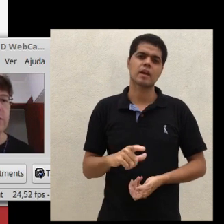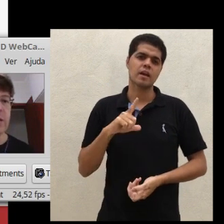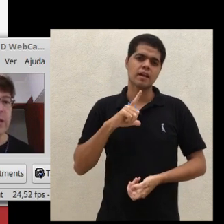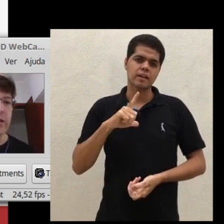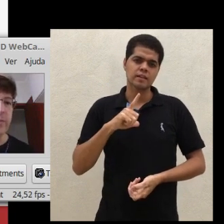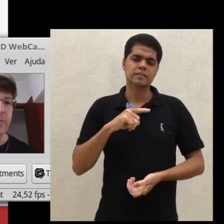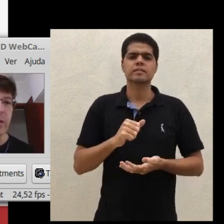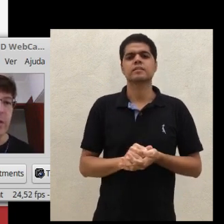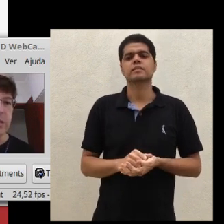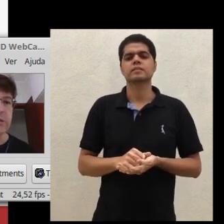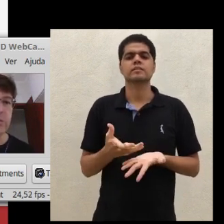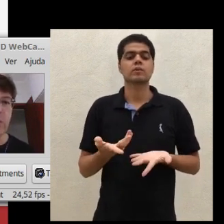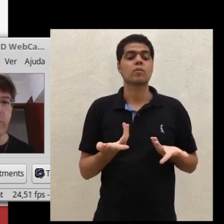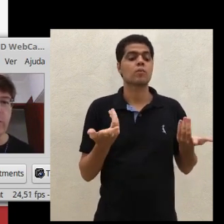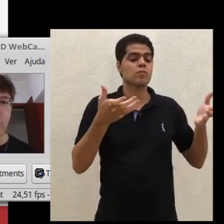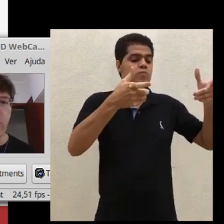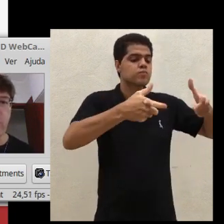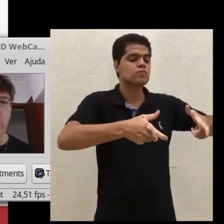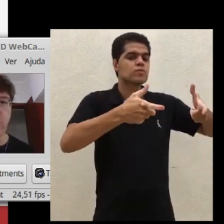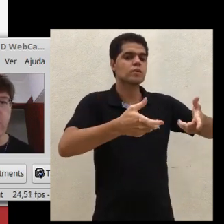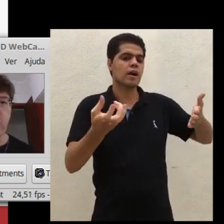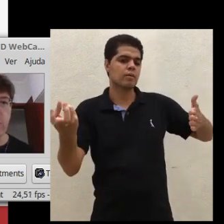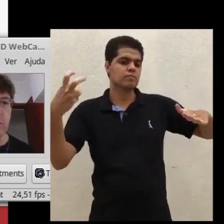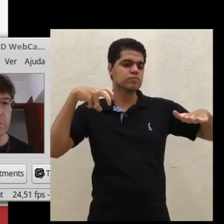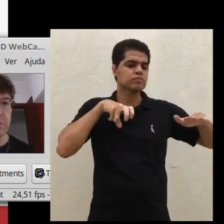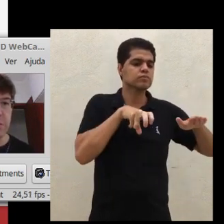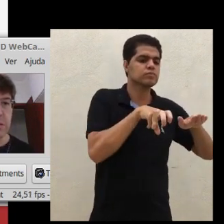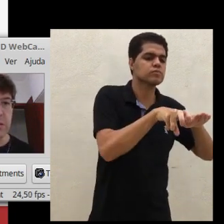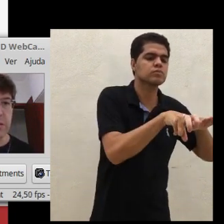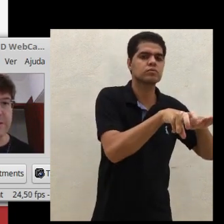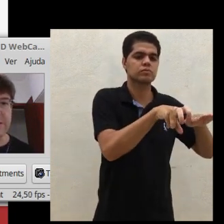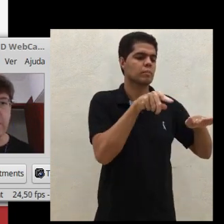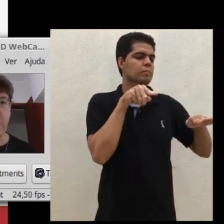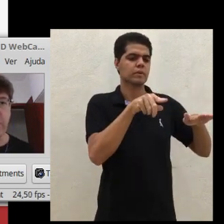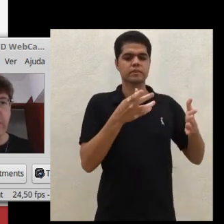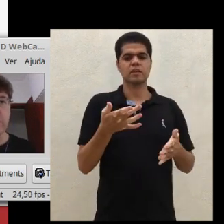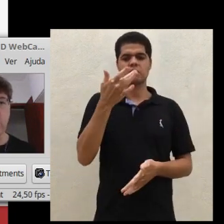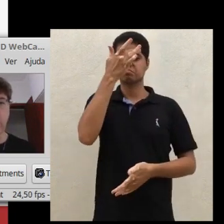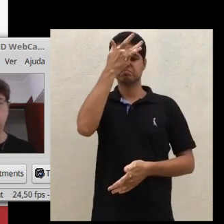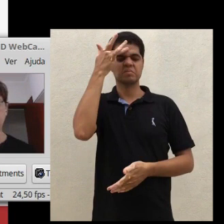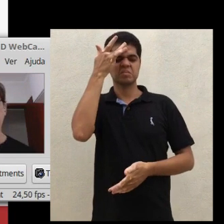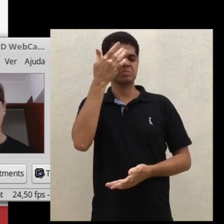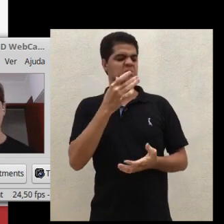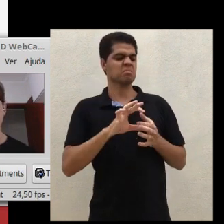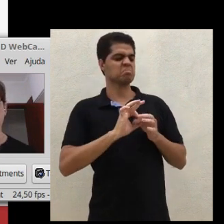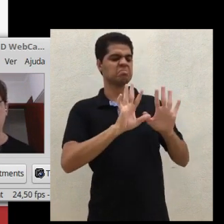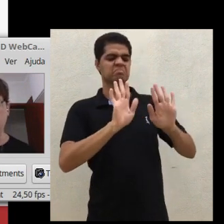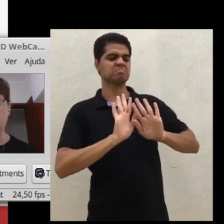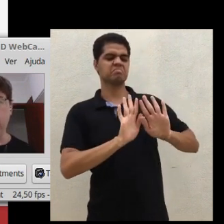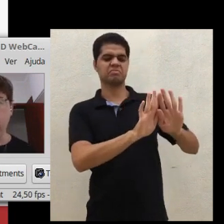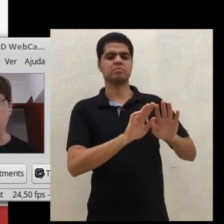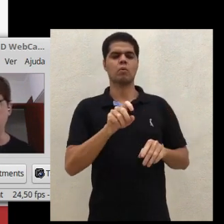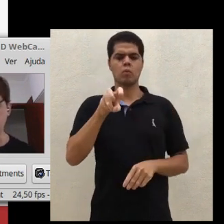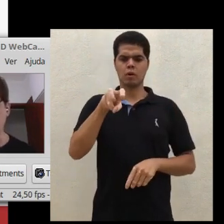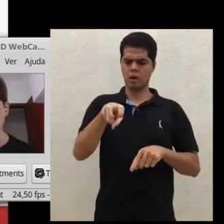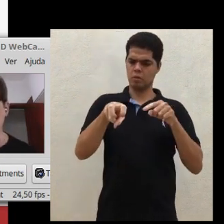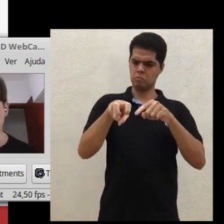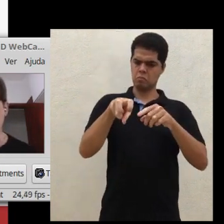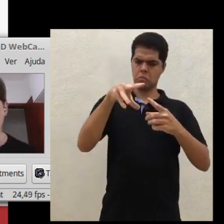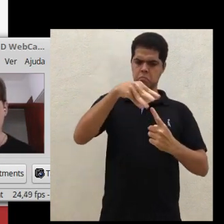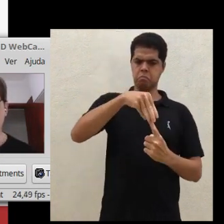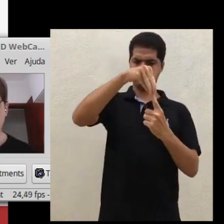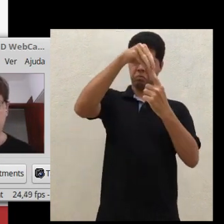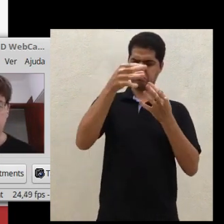Então você tem aqui estacionamento automático de veículo, né? Sem interferência humana. Você pega aí os